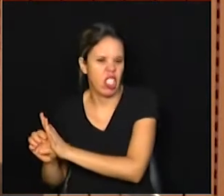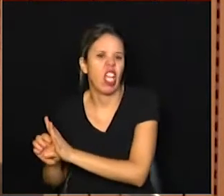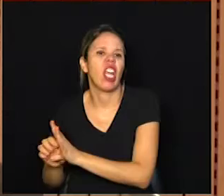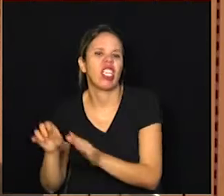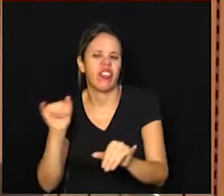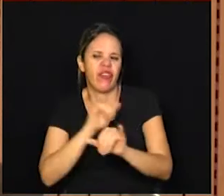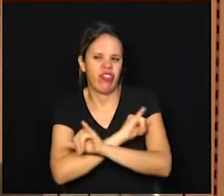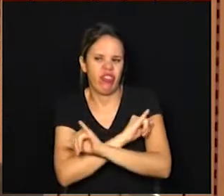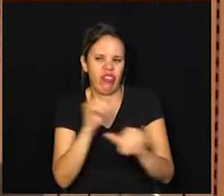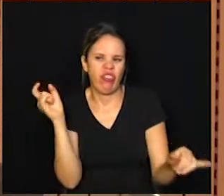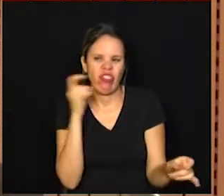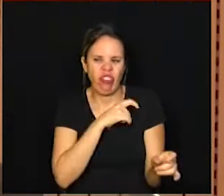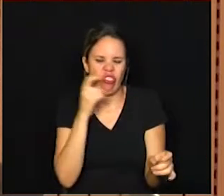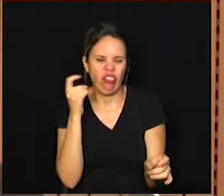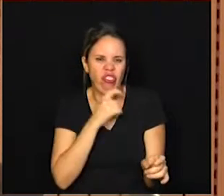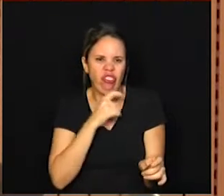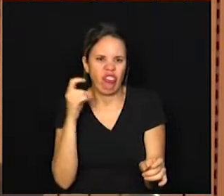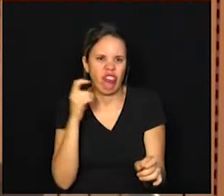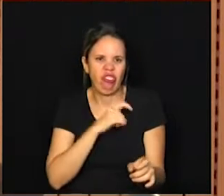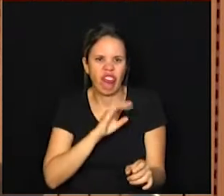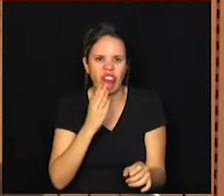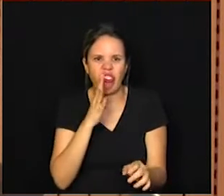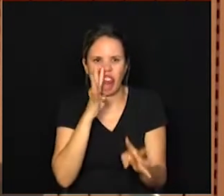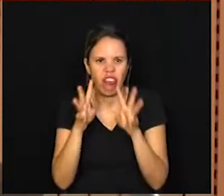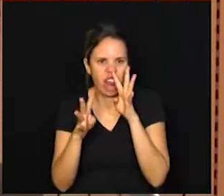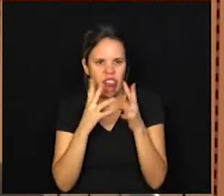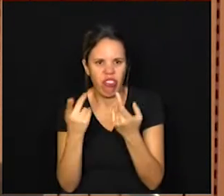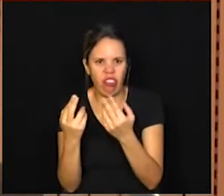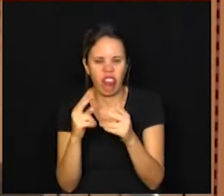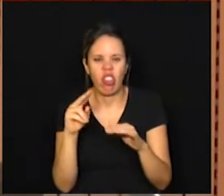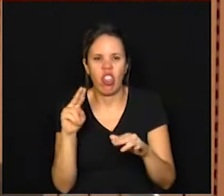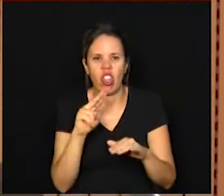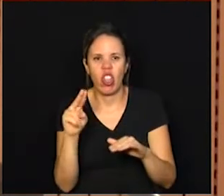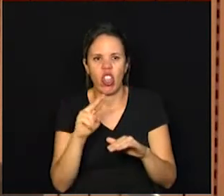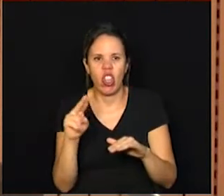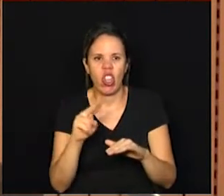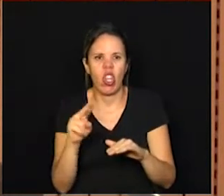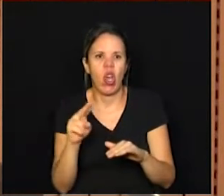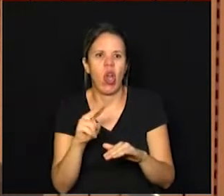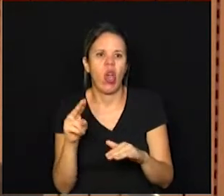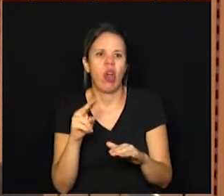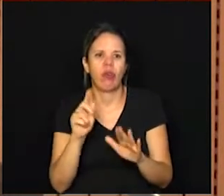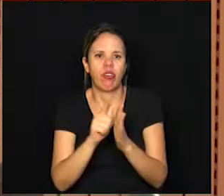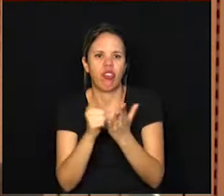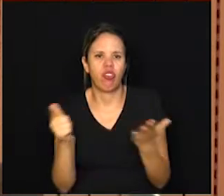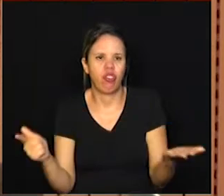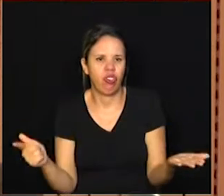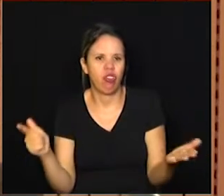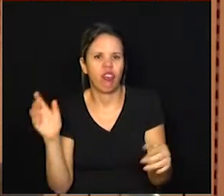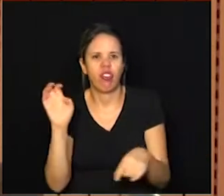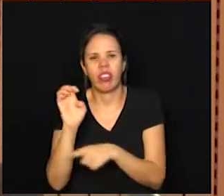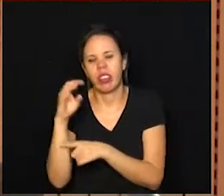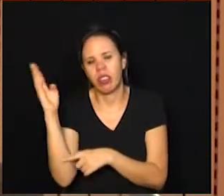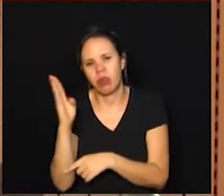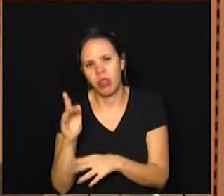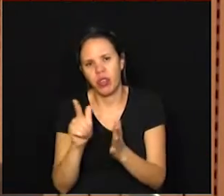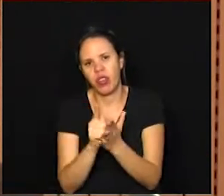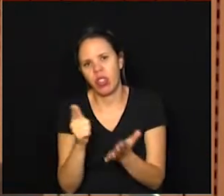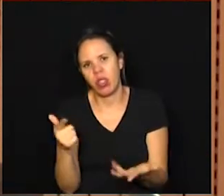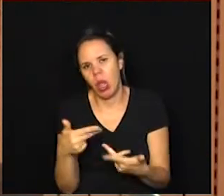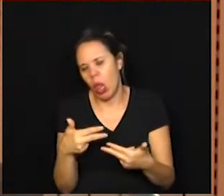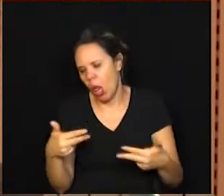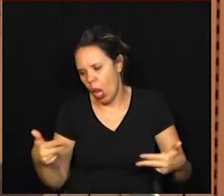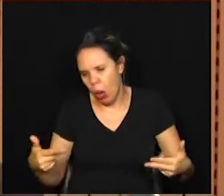nomes bem parecidos com órgãos de imprensa, tipo a Folha, o Estado do Brasil e assim